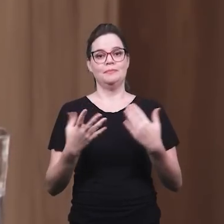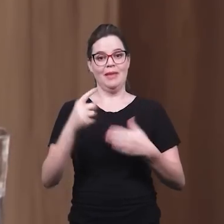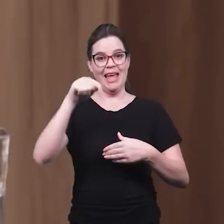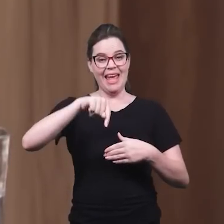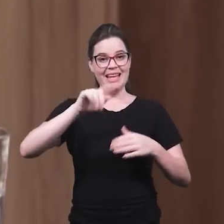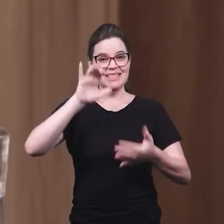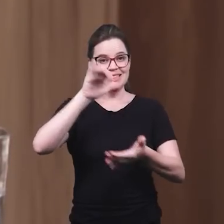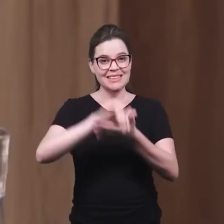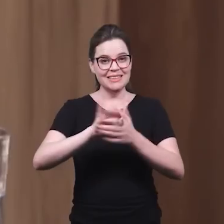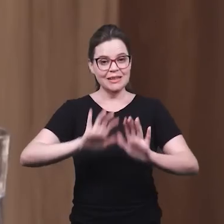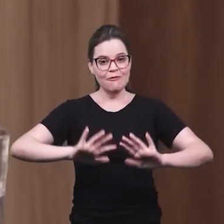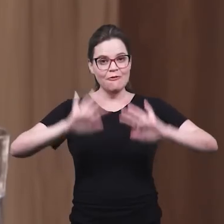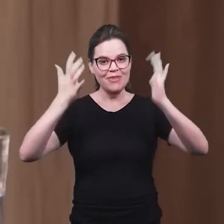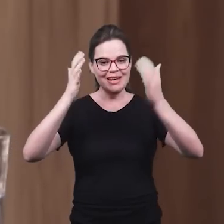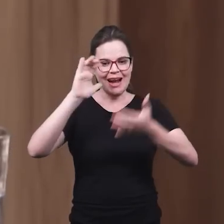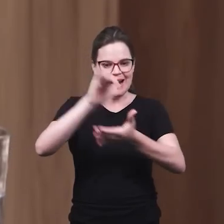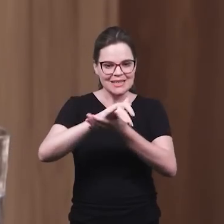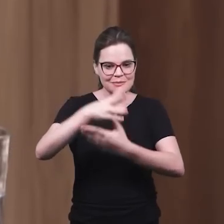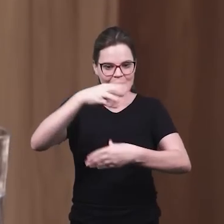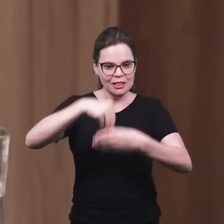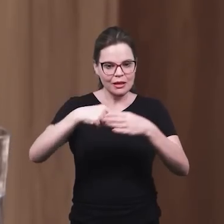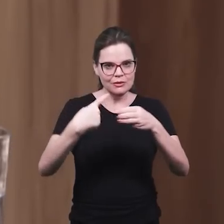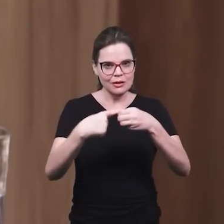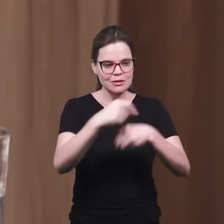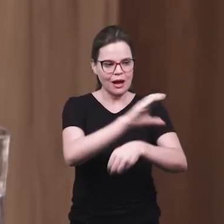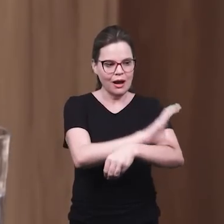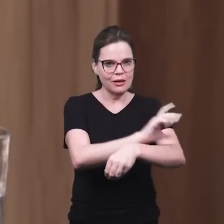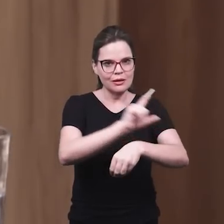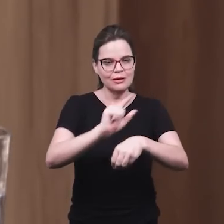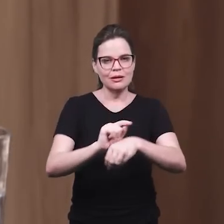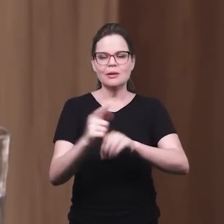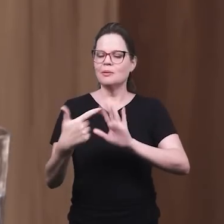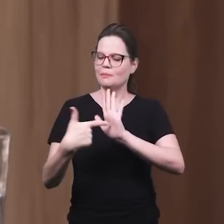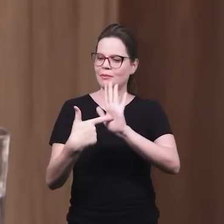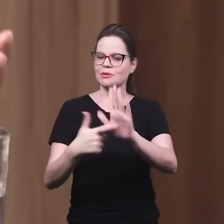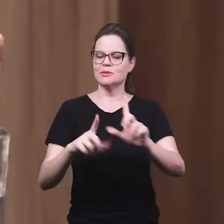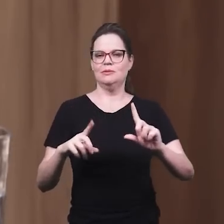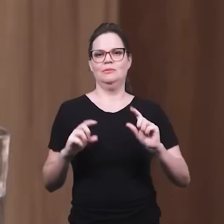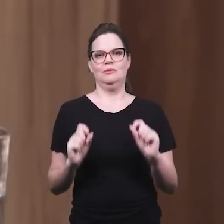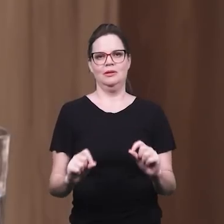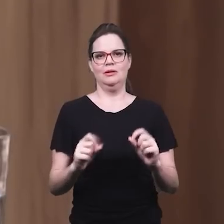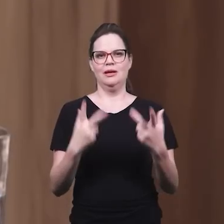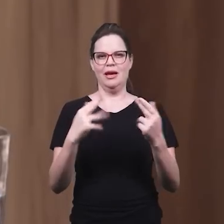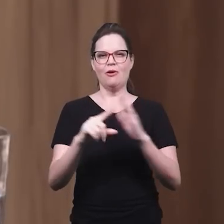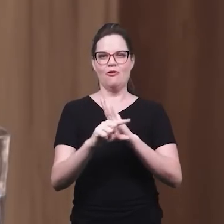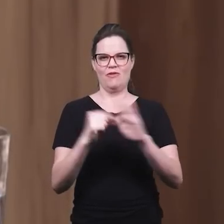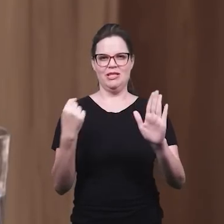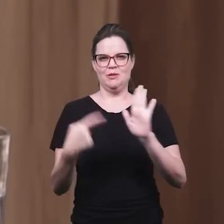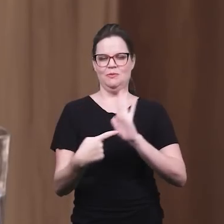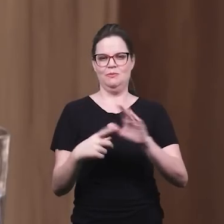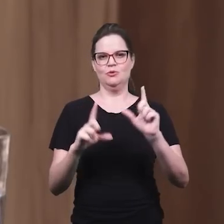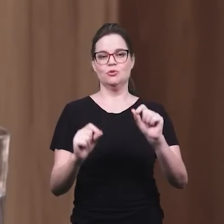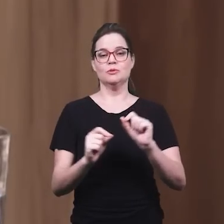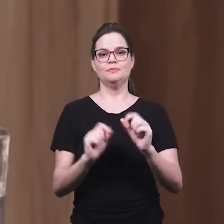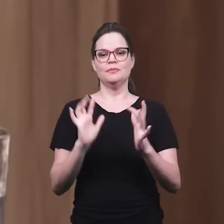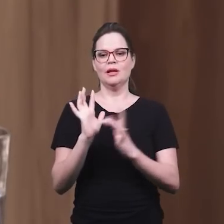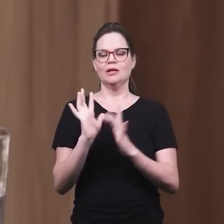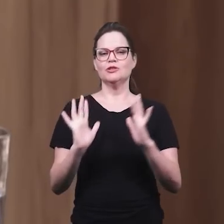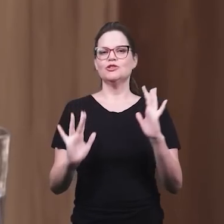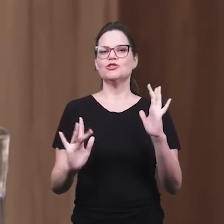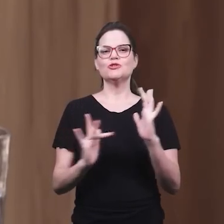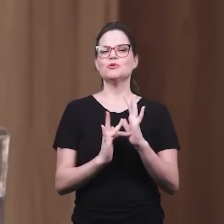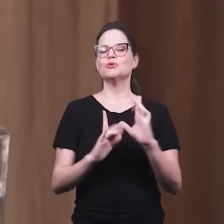da Galileia vão mostrar exatamente, assim, conforme o versículo lido, que Jesus vai